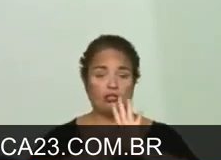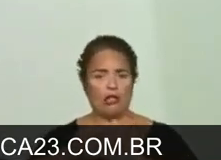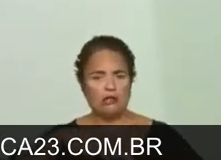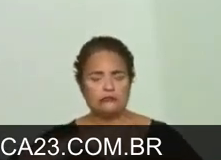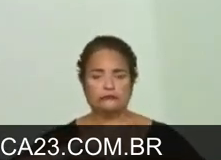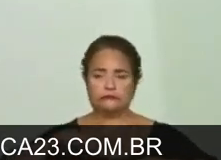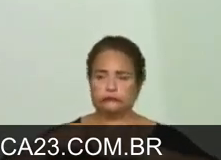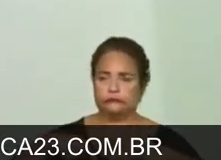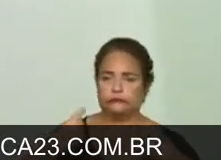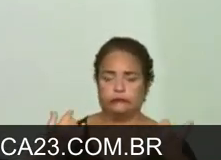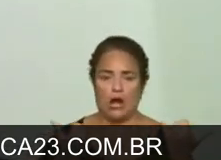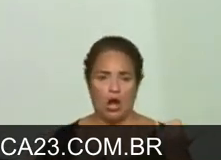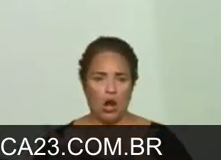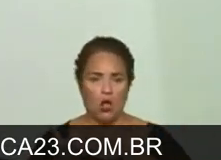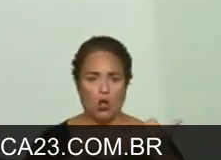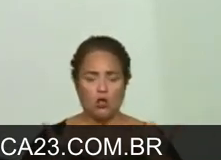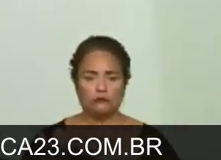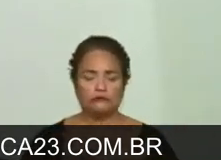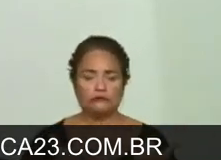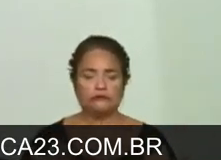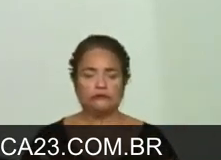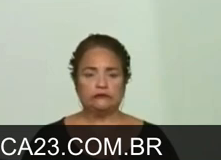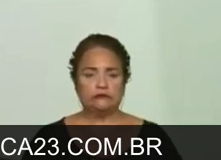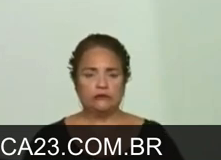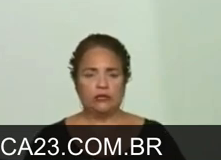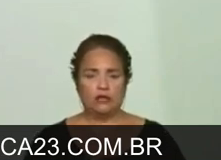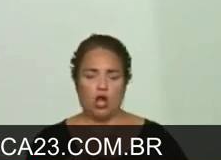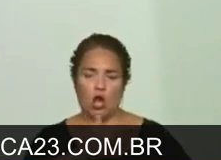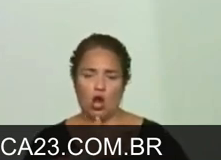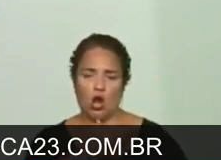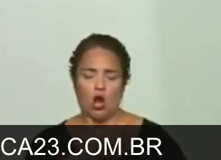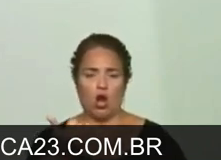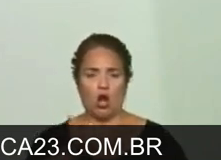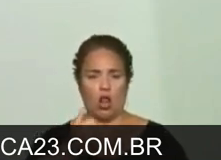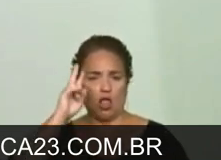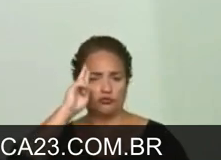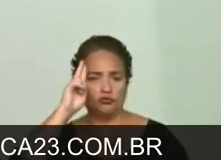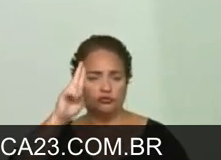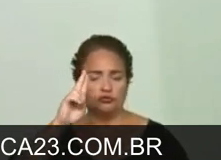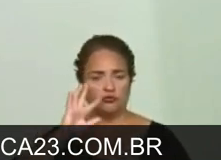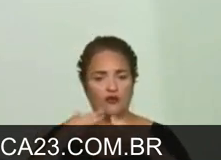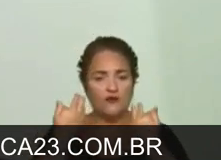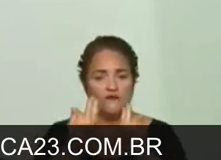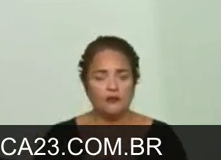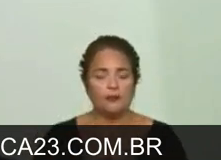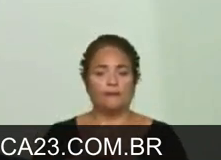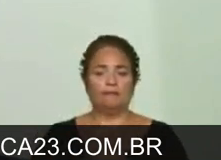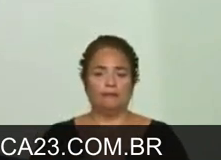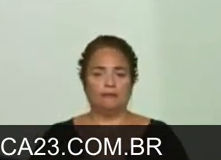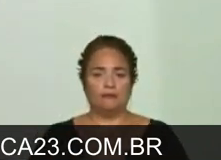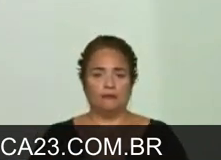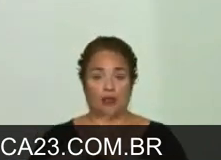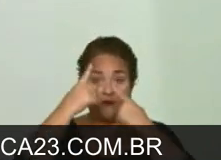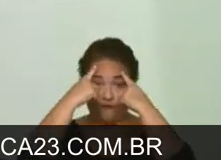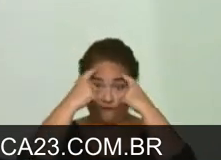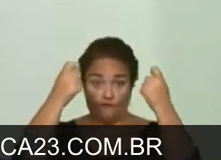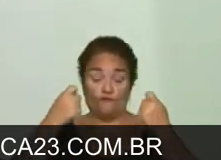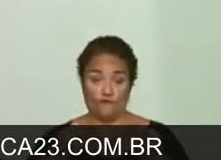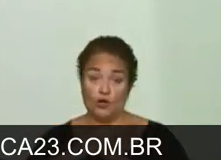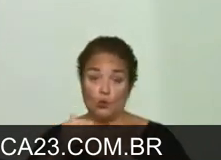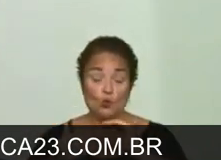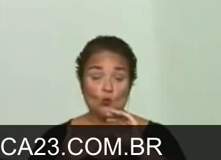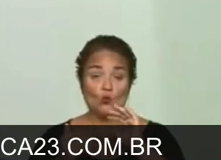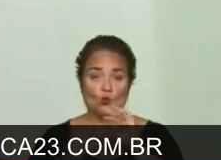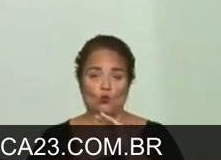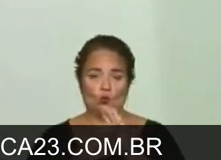hora, as notícias, os colegas, o patrão, a família, a violência, tudo